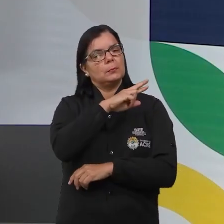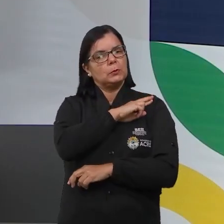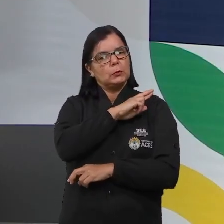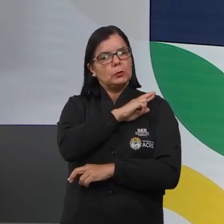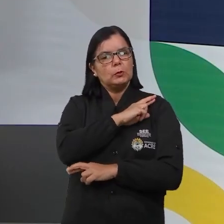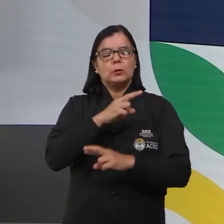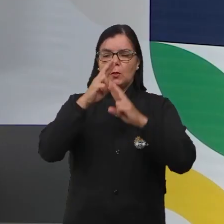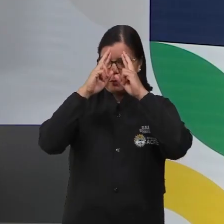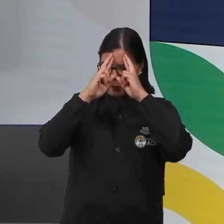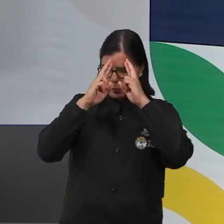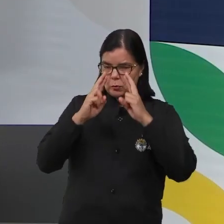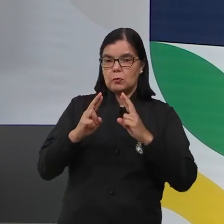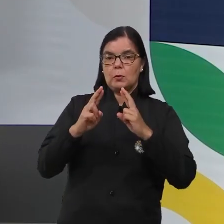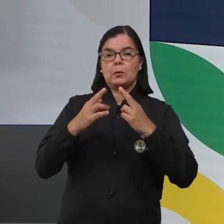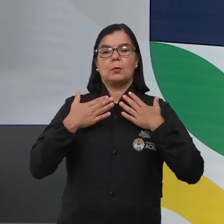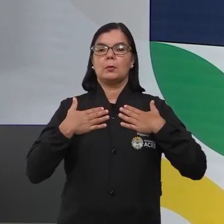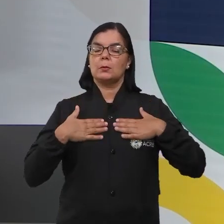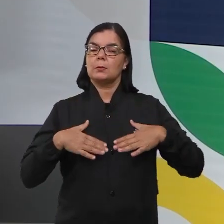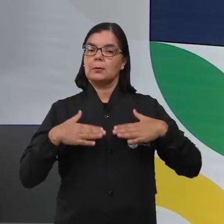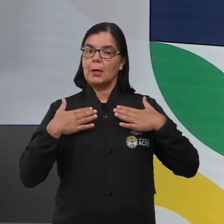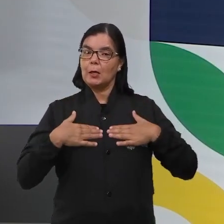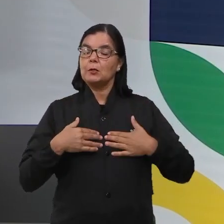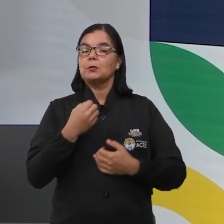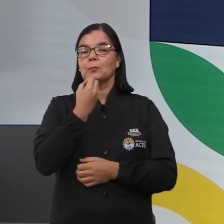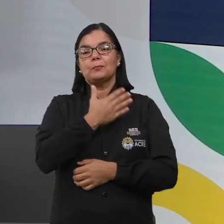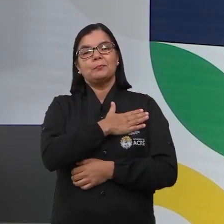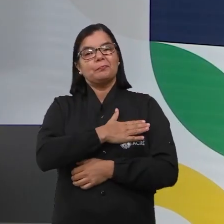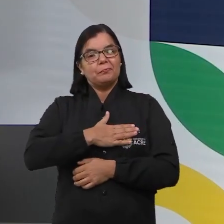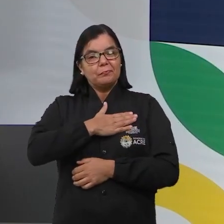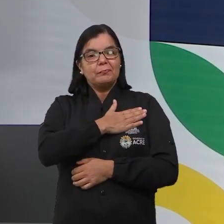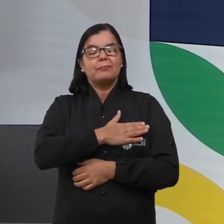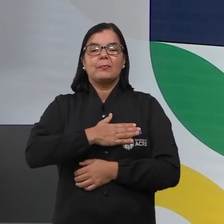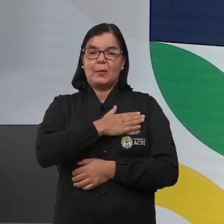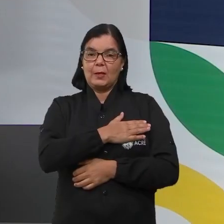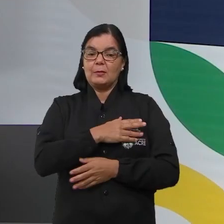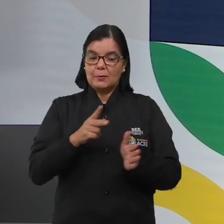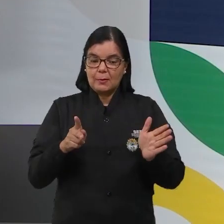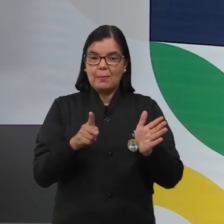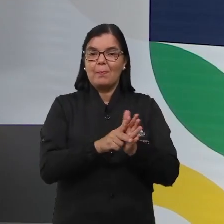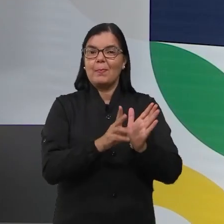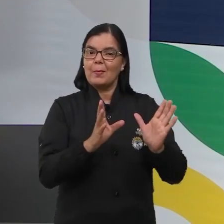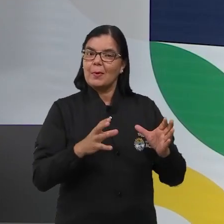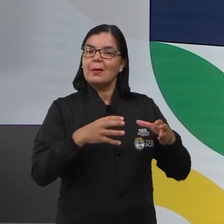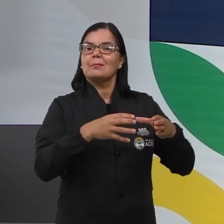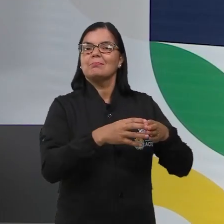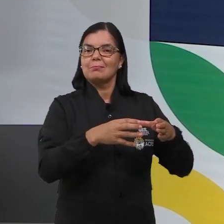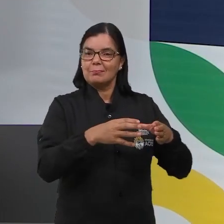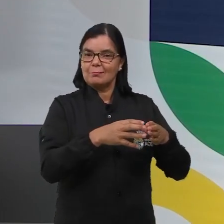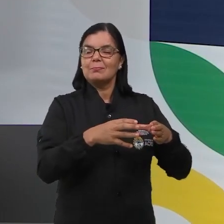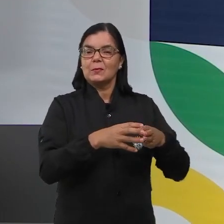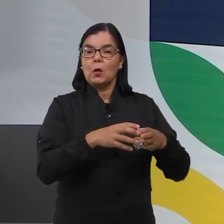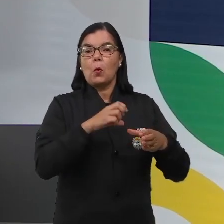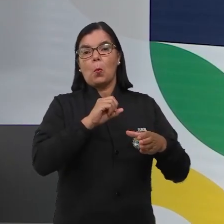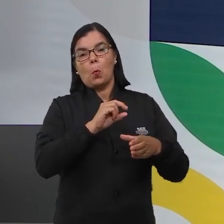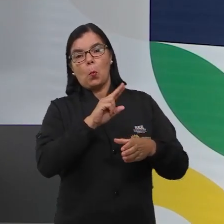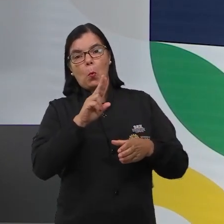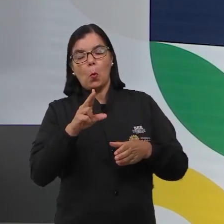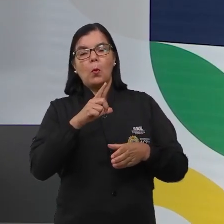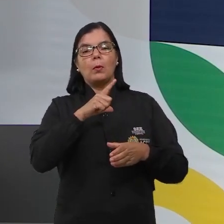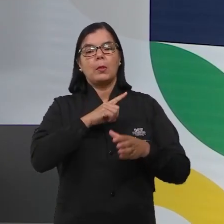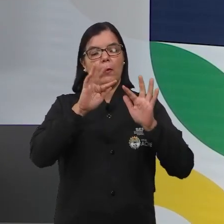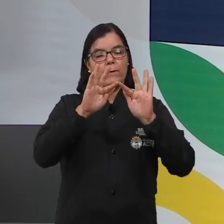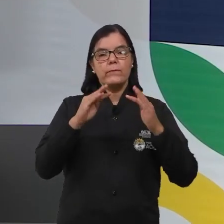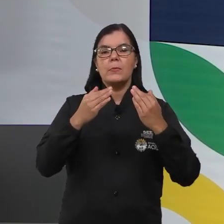respeitosa, tranquila, satisfatória, com prazer mesmo de se declarar que faz parte ou que tem descendência dos